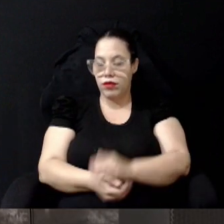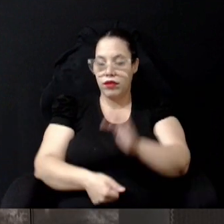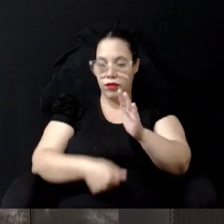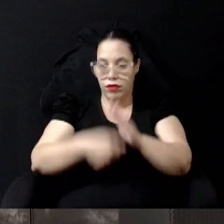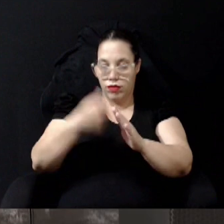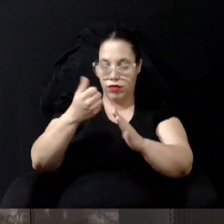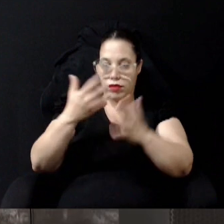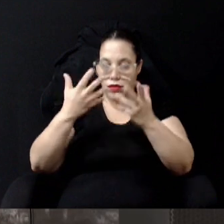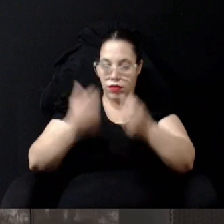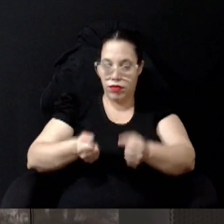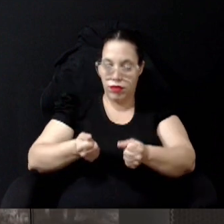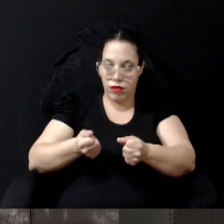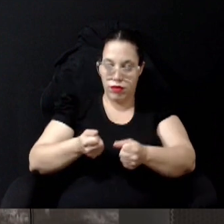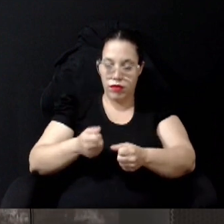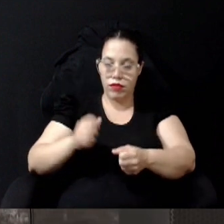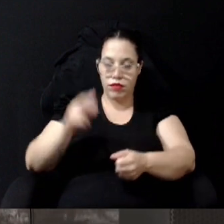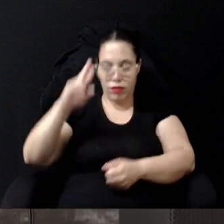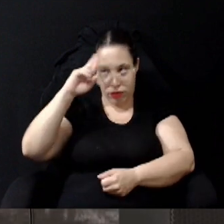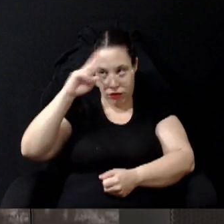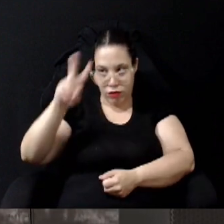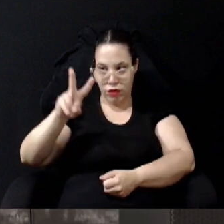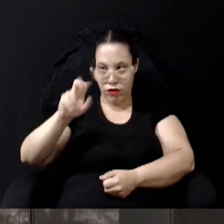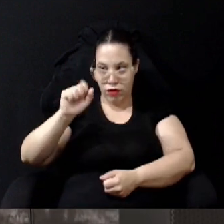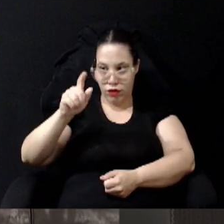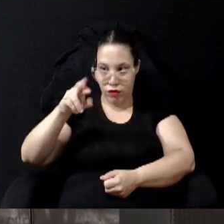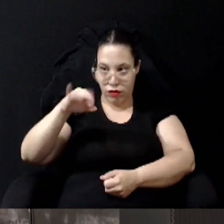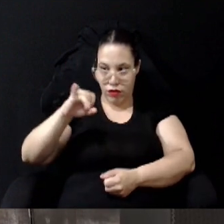Primeiramente, senhor Valdir Oliveira.